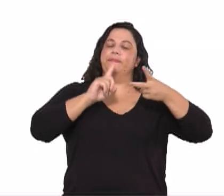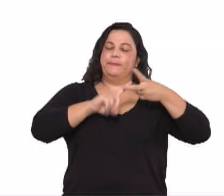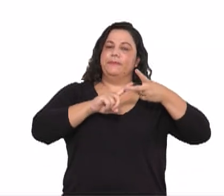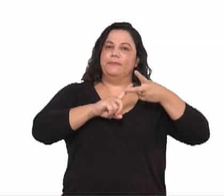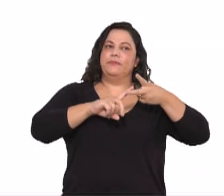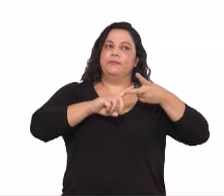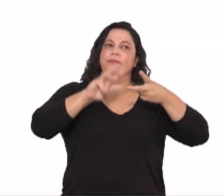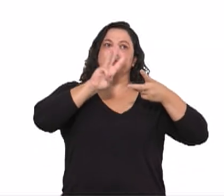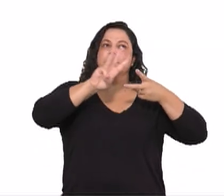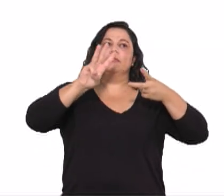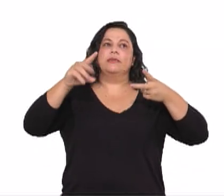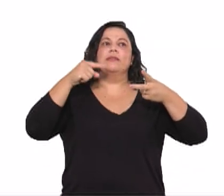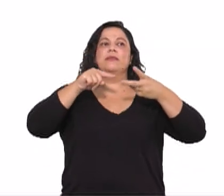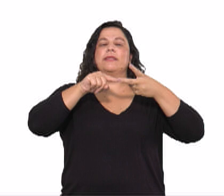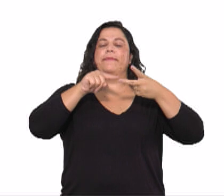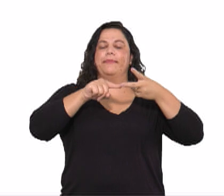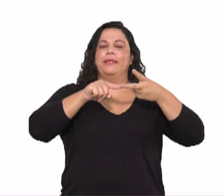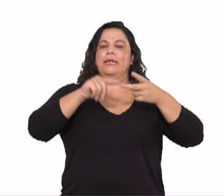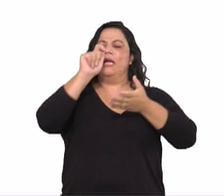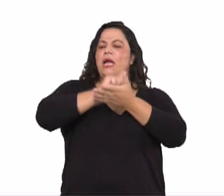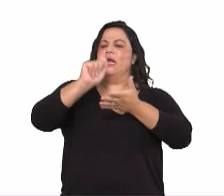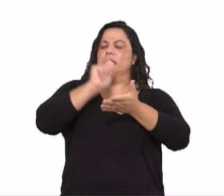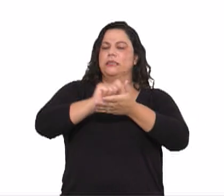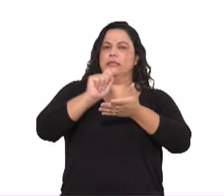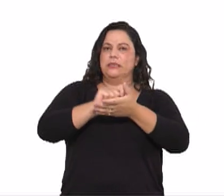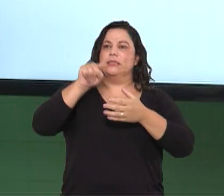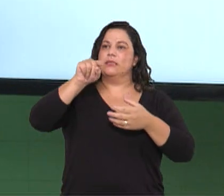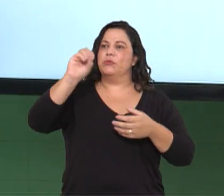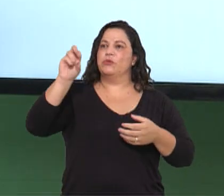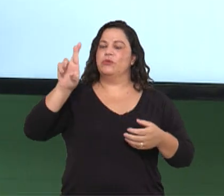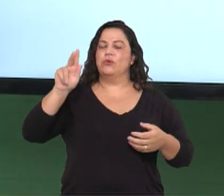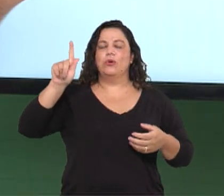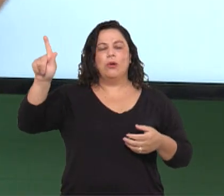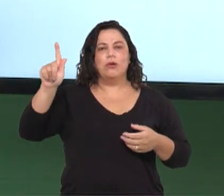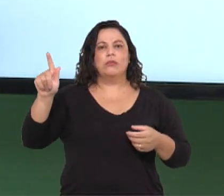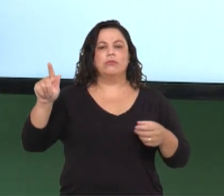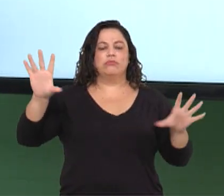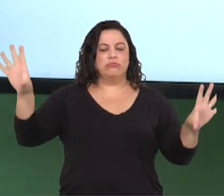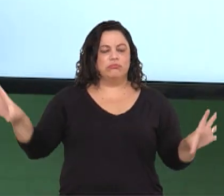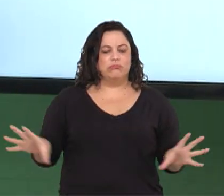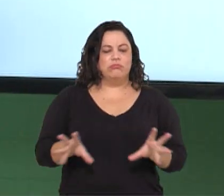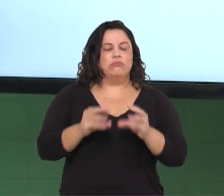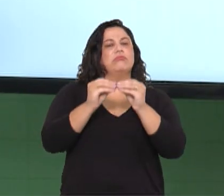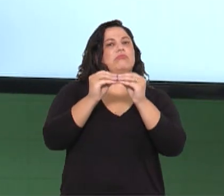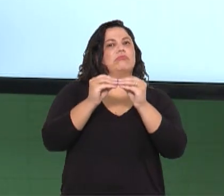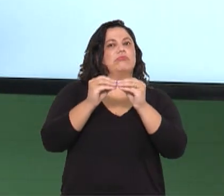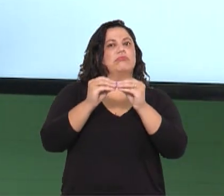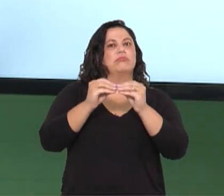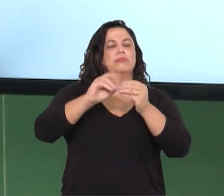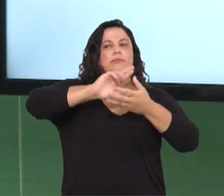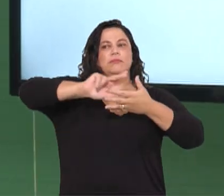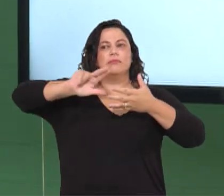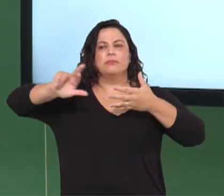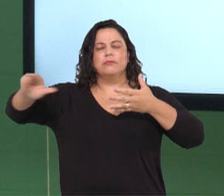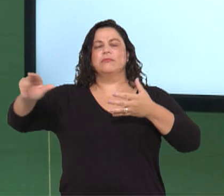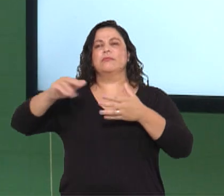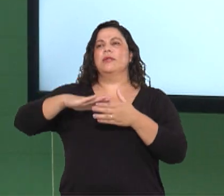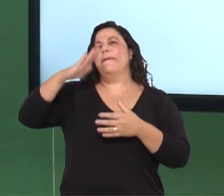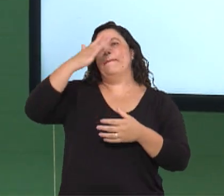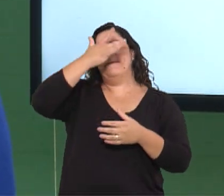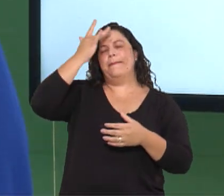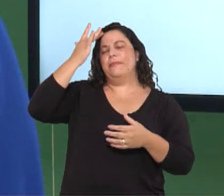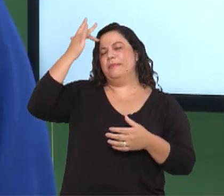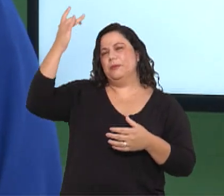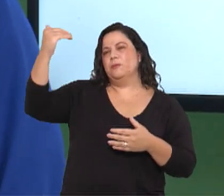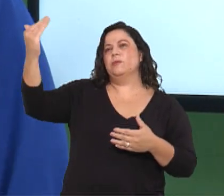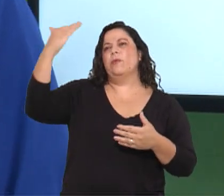escritas.org, que reúne uma seleção de textos de poetas e poetisas bem renomados da